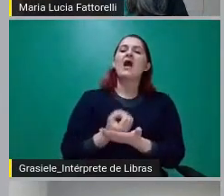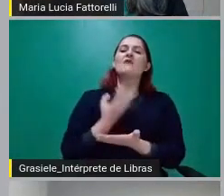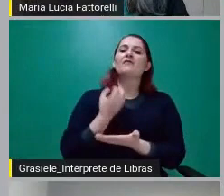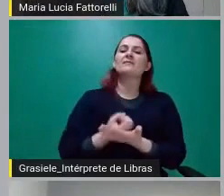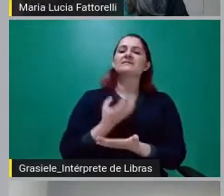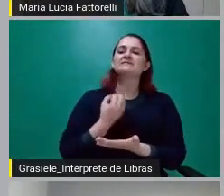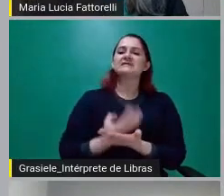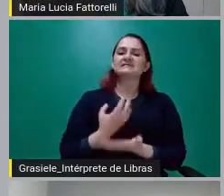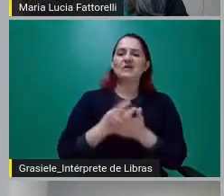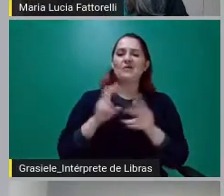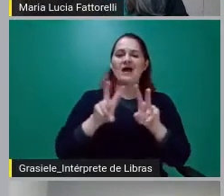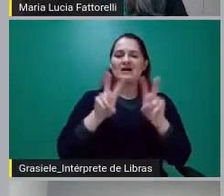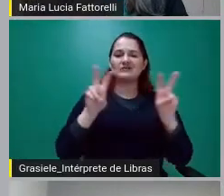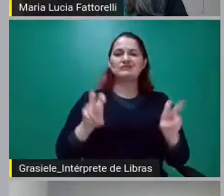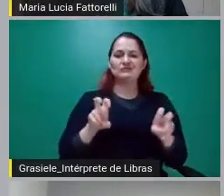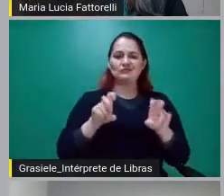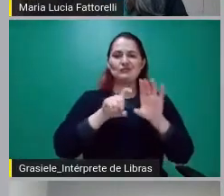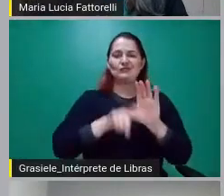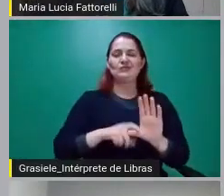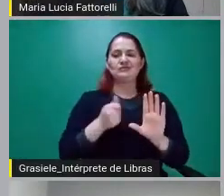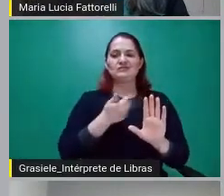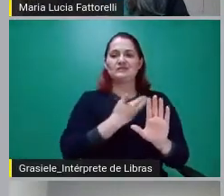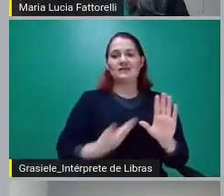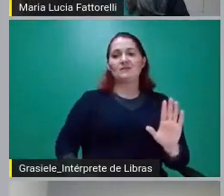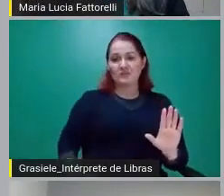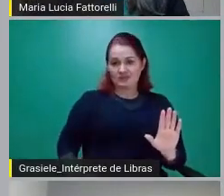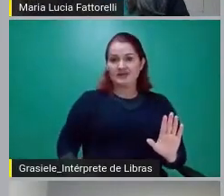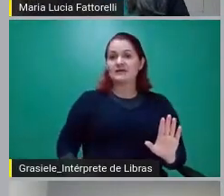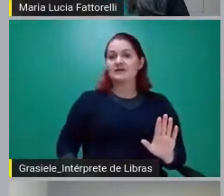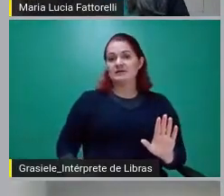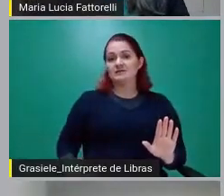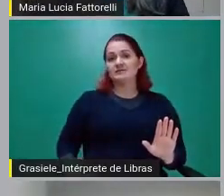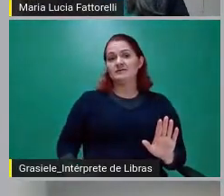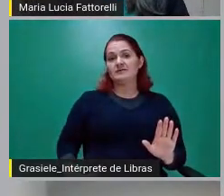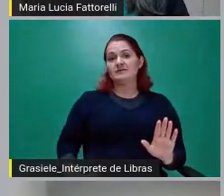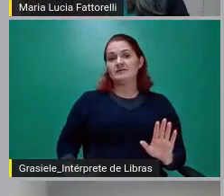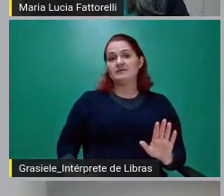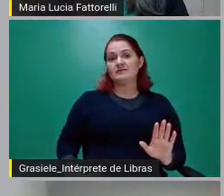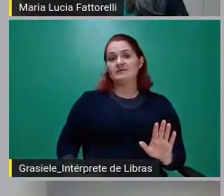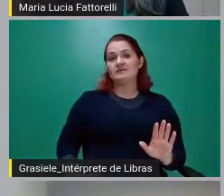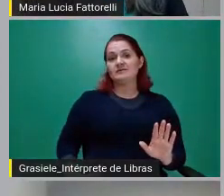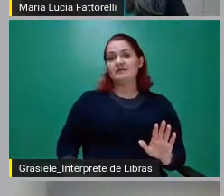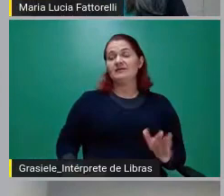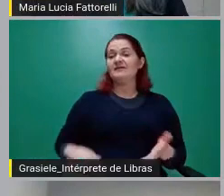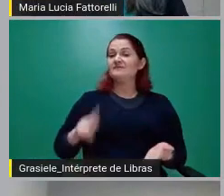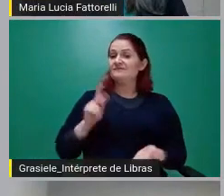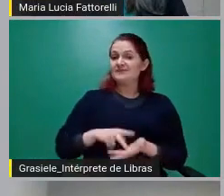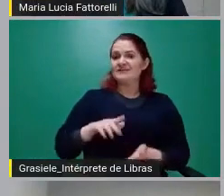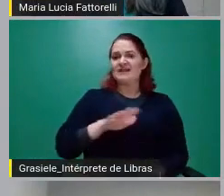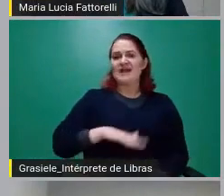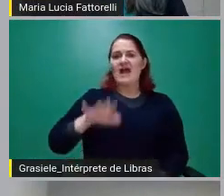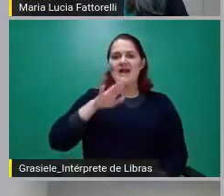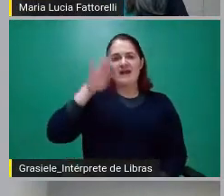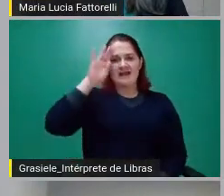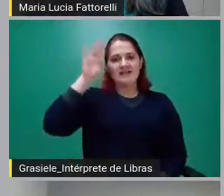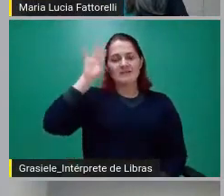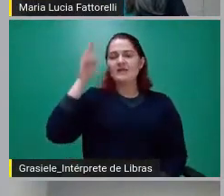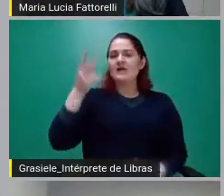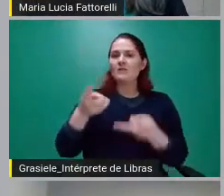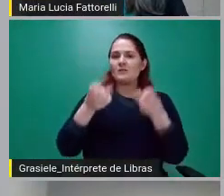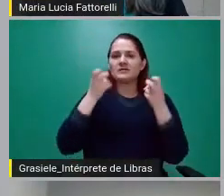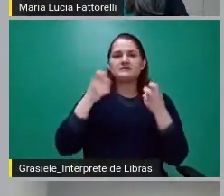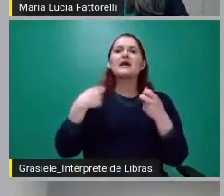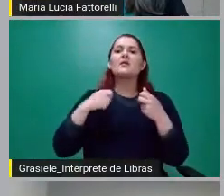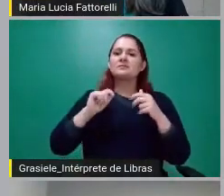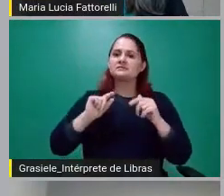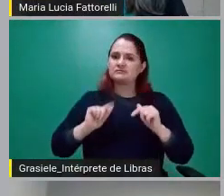no tema dívida pública. E isso me custou muito do ponto de vista acadêmico. Percebi que